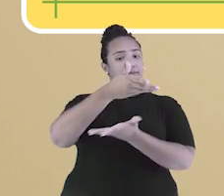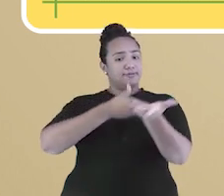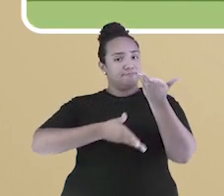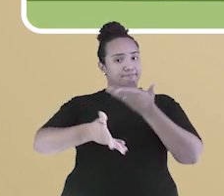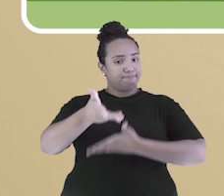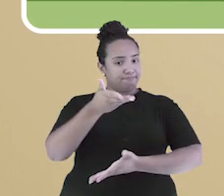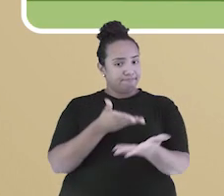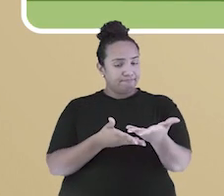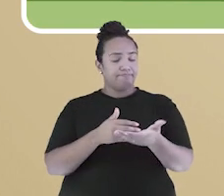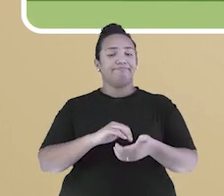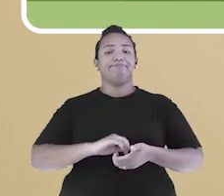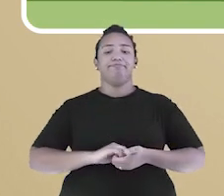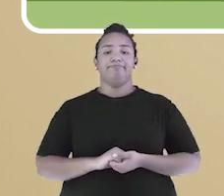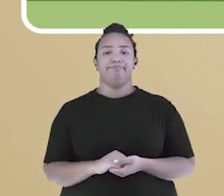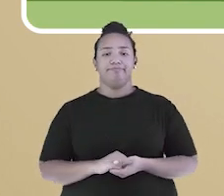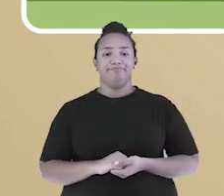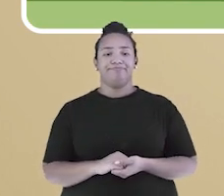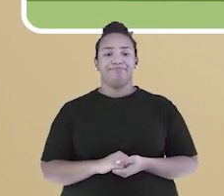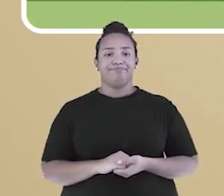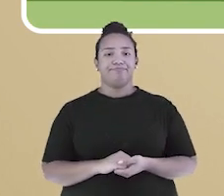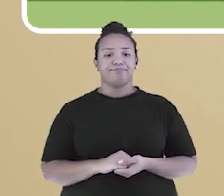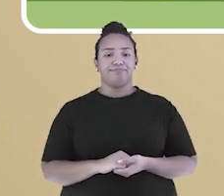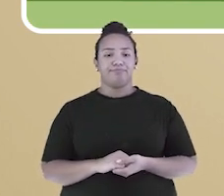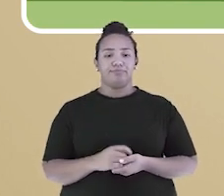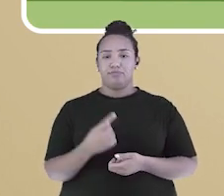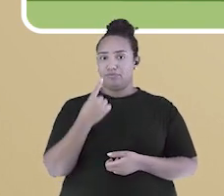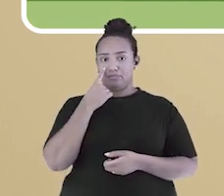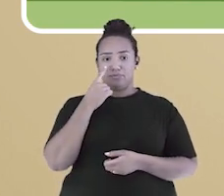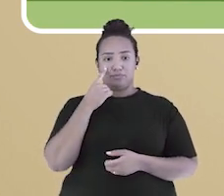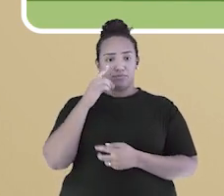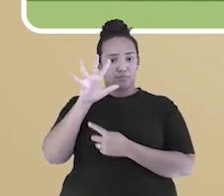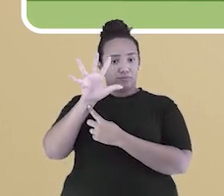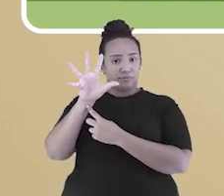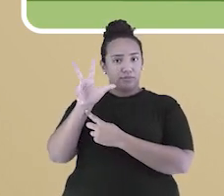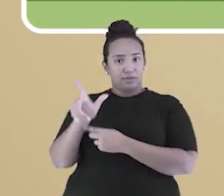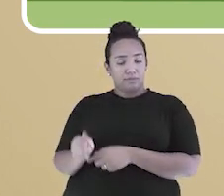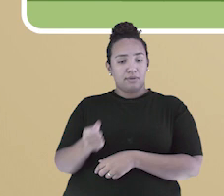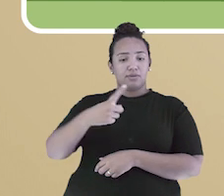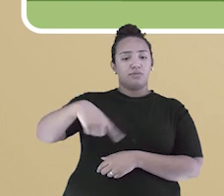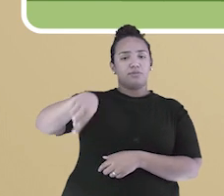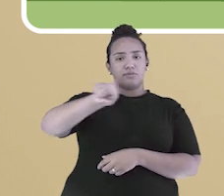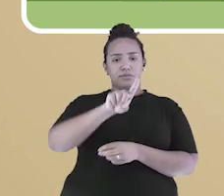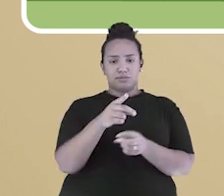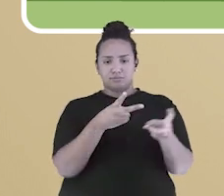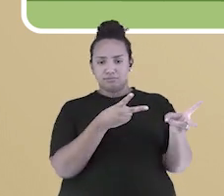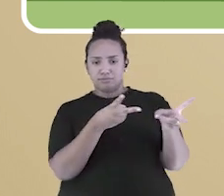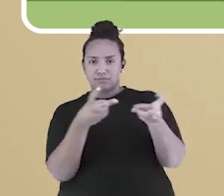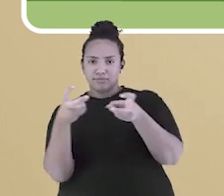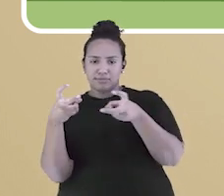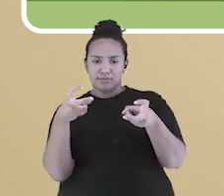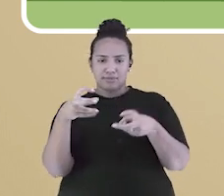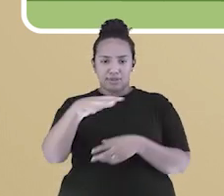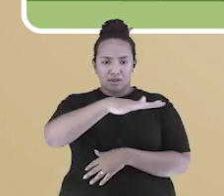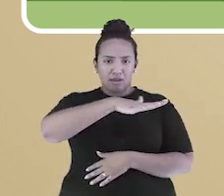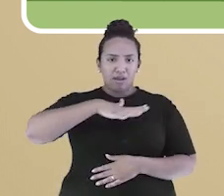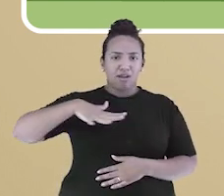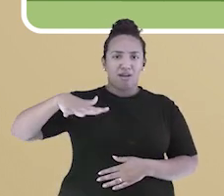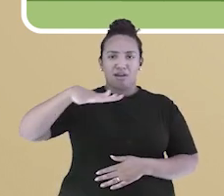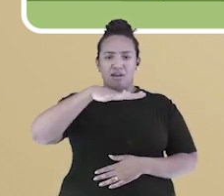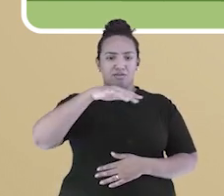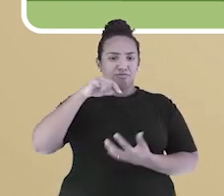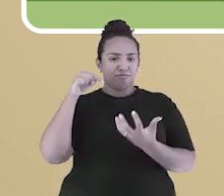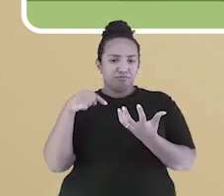aula. Quando você observa o mapa mundi, consegue perceber que todas as áreas do continente do planeta